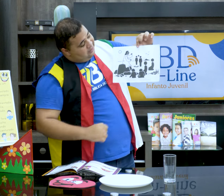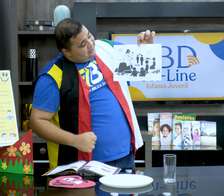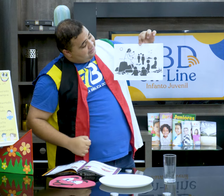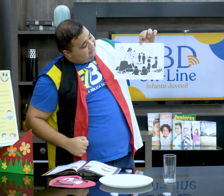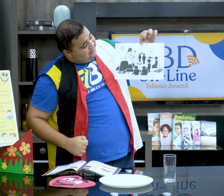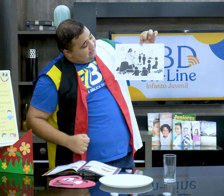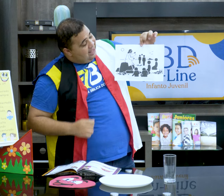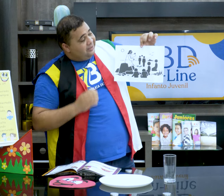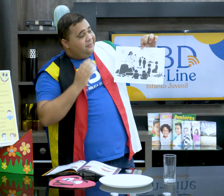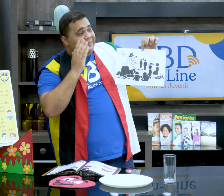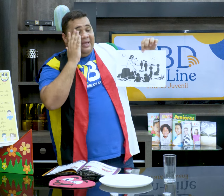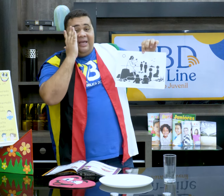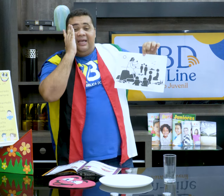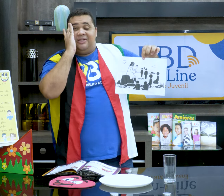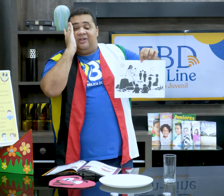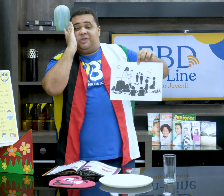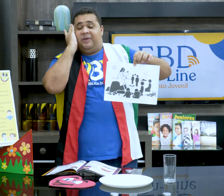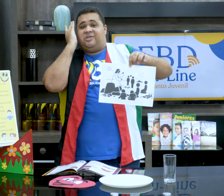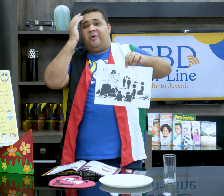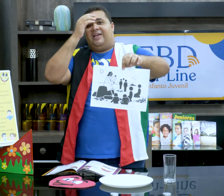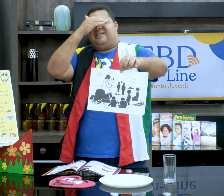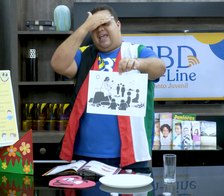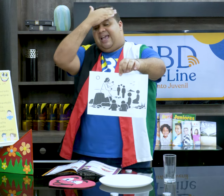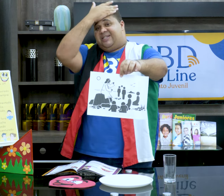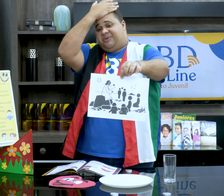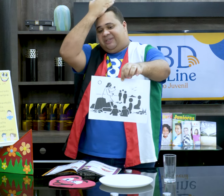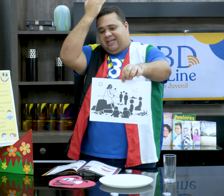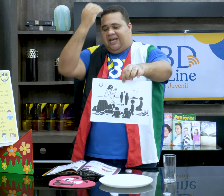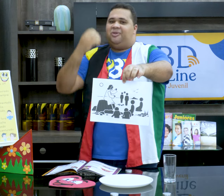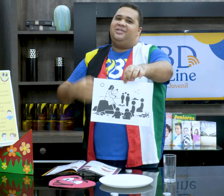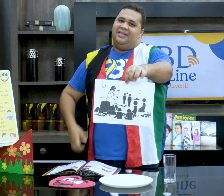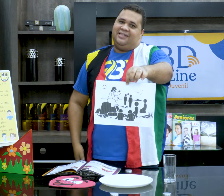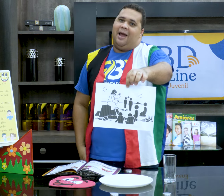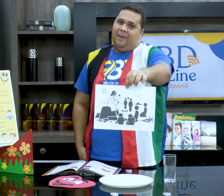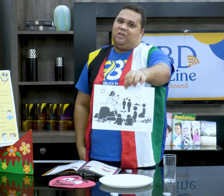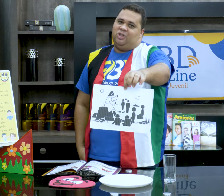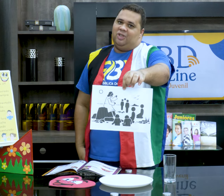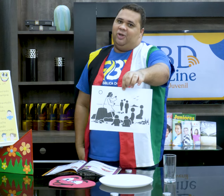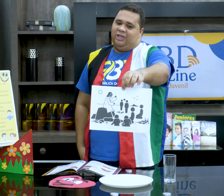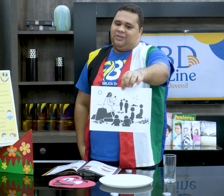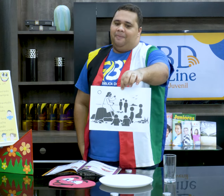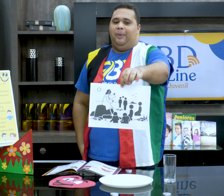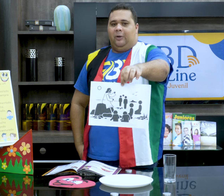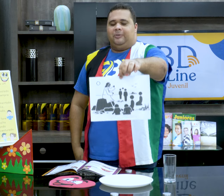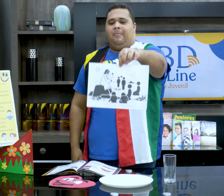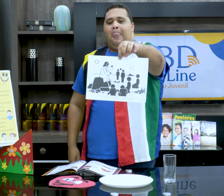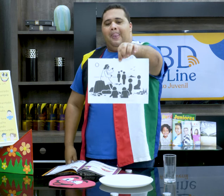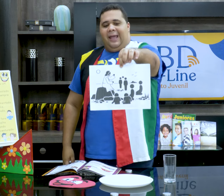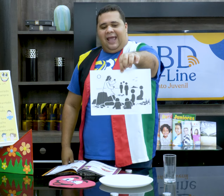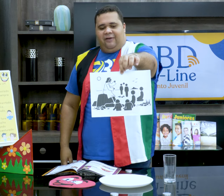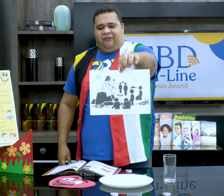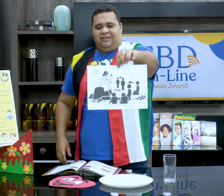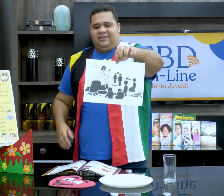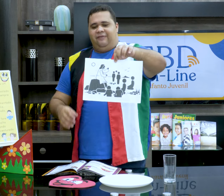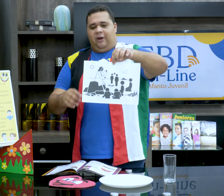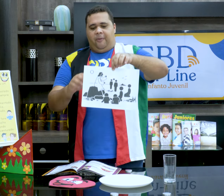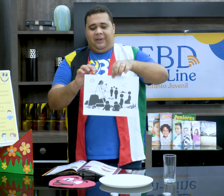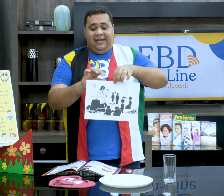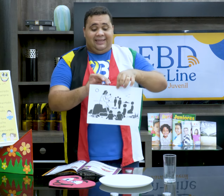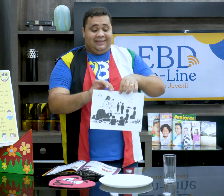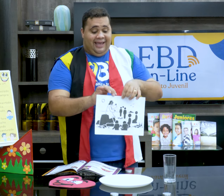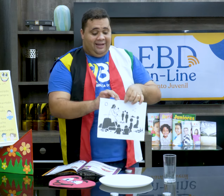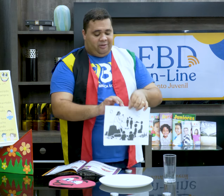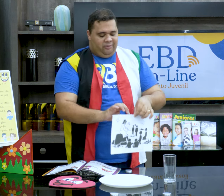Jesus sentado e as outras pessoas escutando se ensinamento de Jesus pronto eu fiz esse